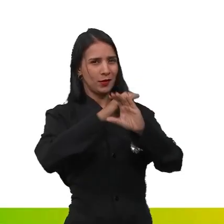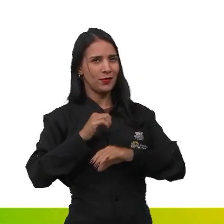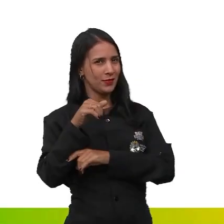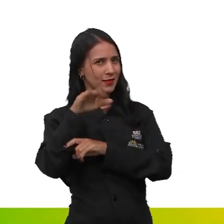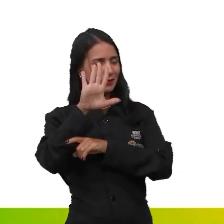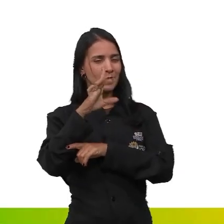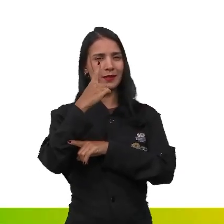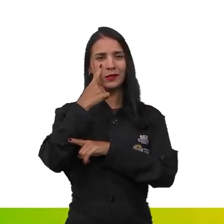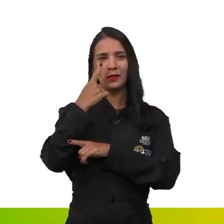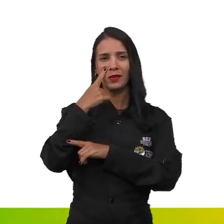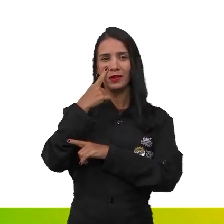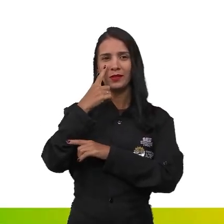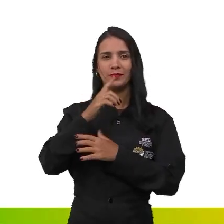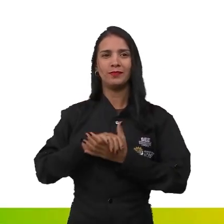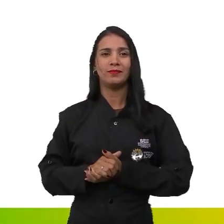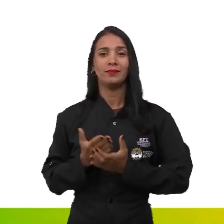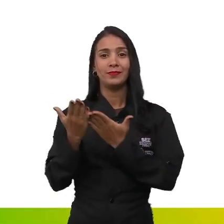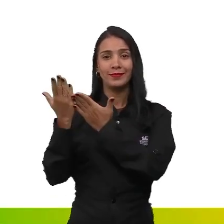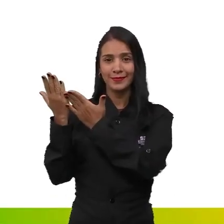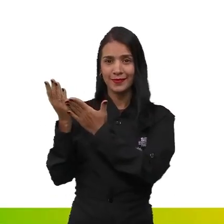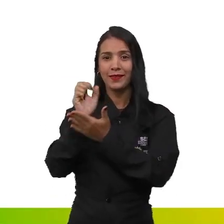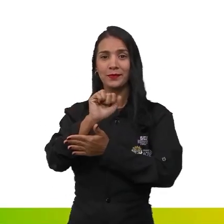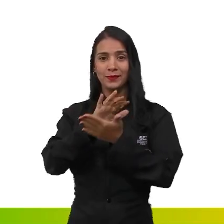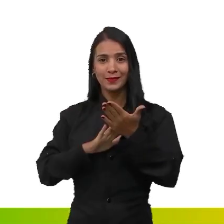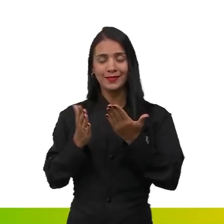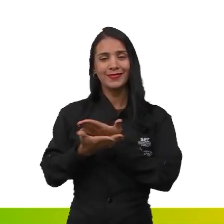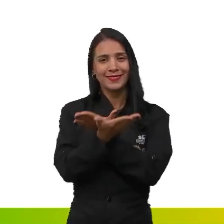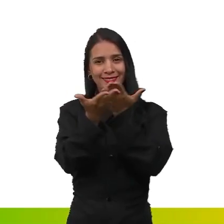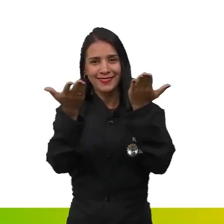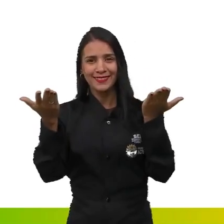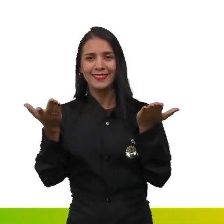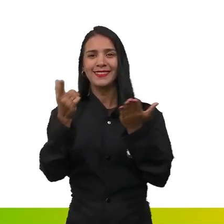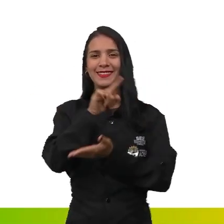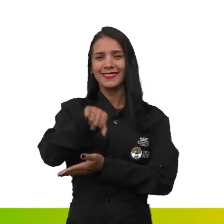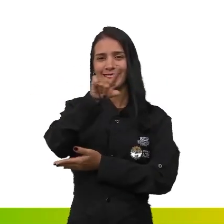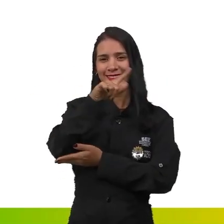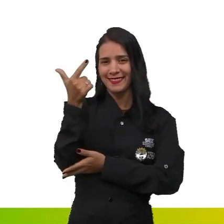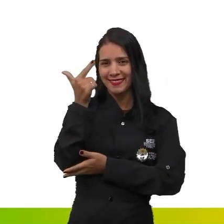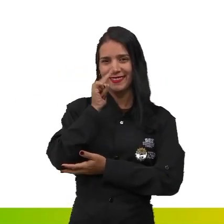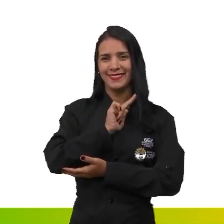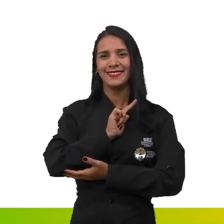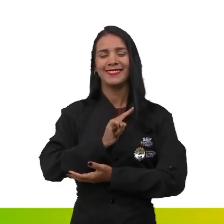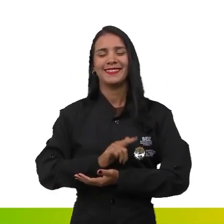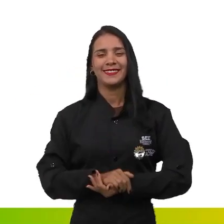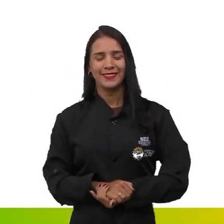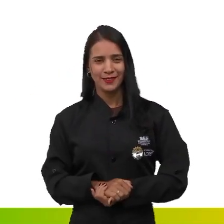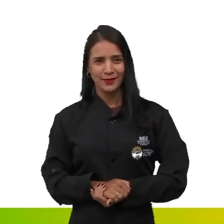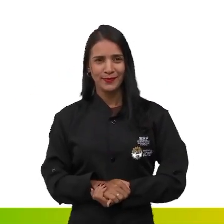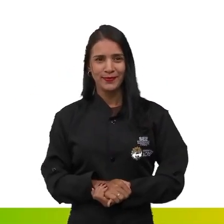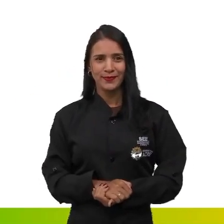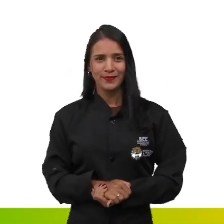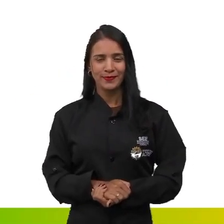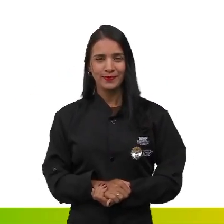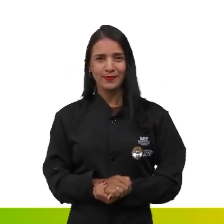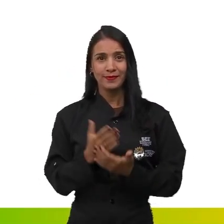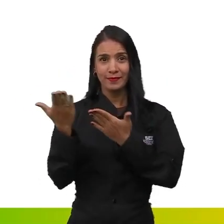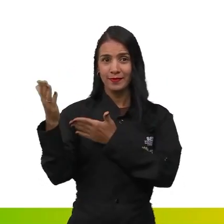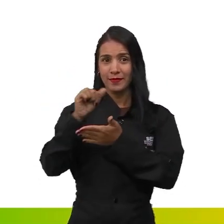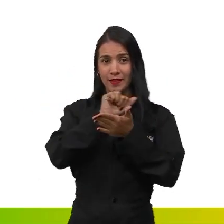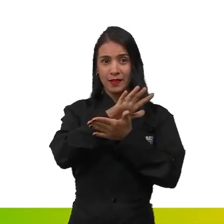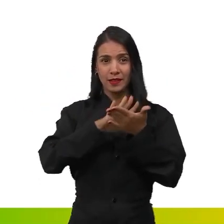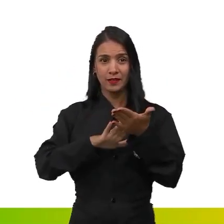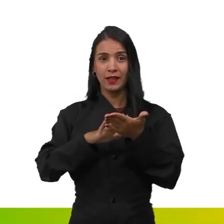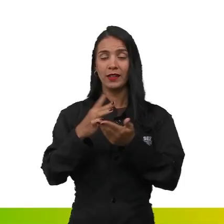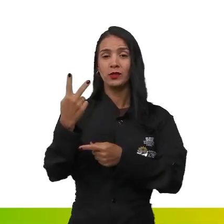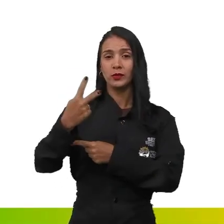só a atividade que eu preparei para vocês, para ver se realmente você vai conseguir. Então, essa atividade, ela é composta por